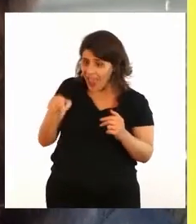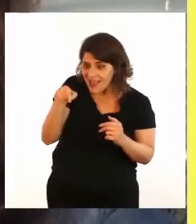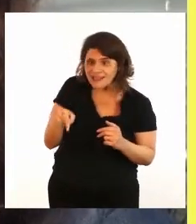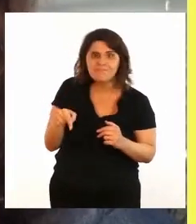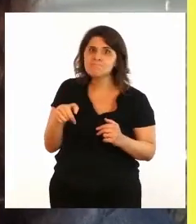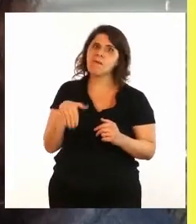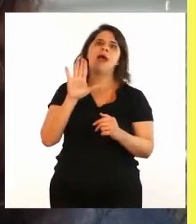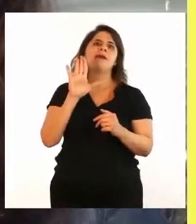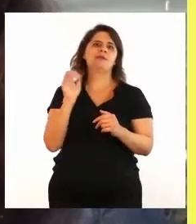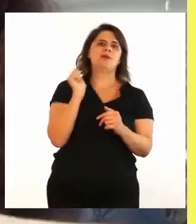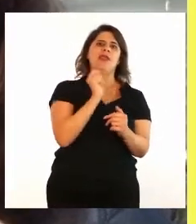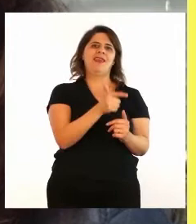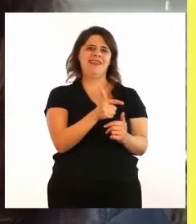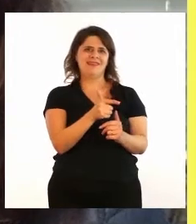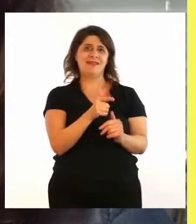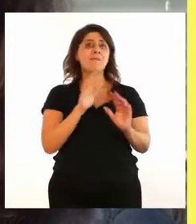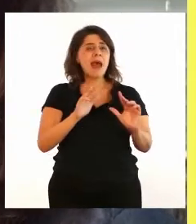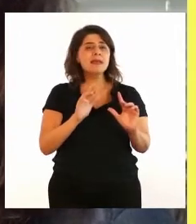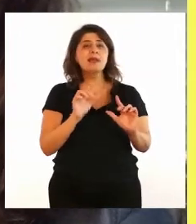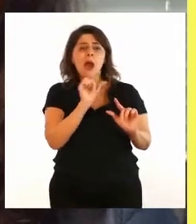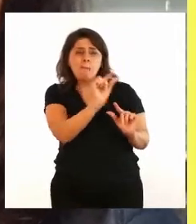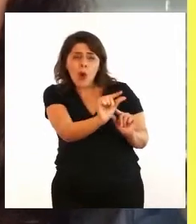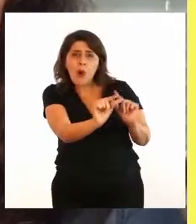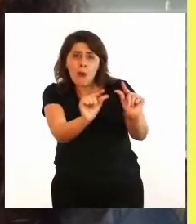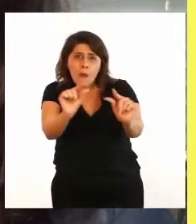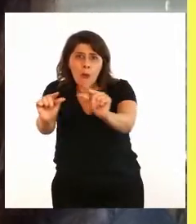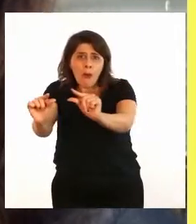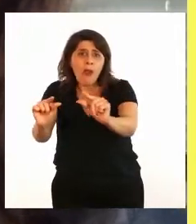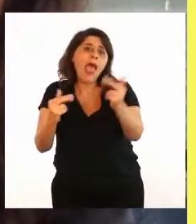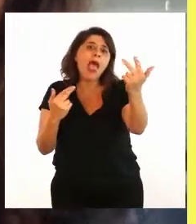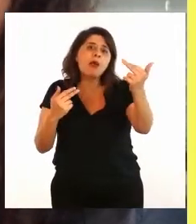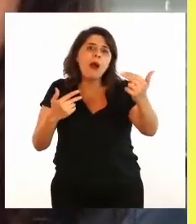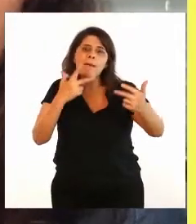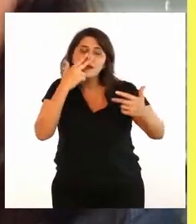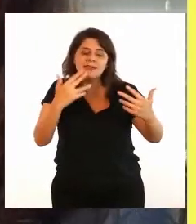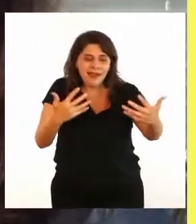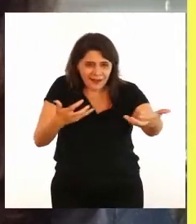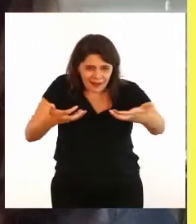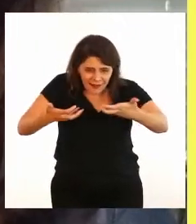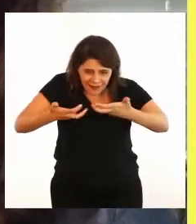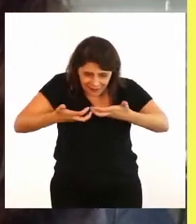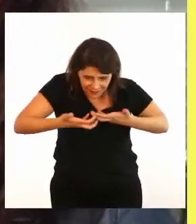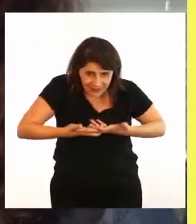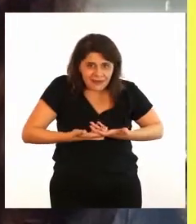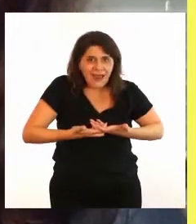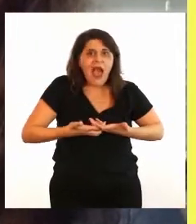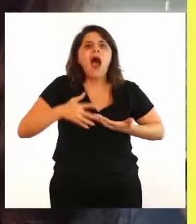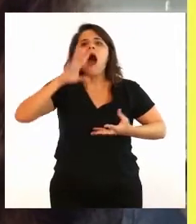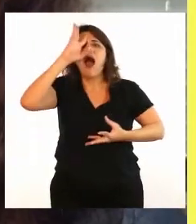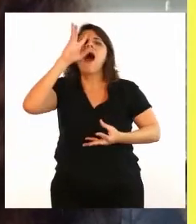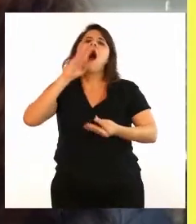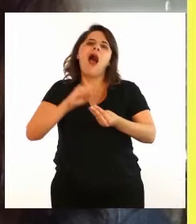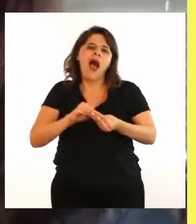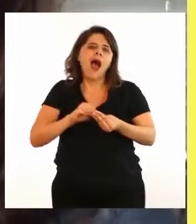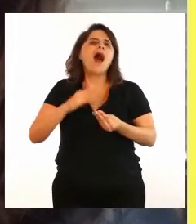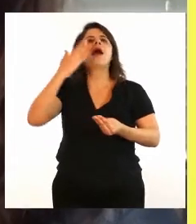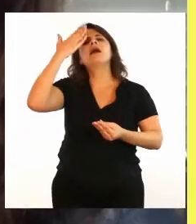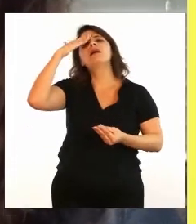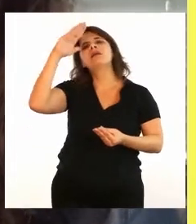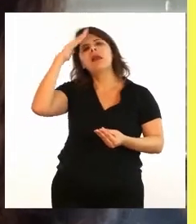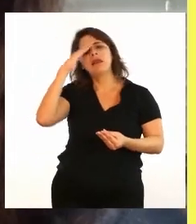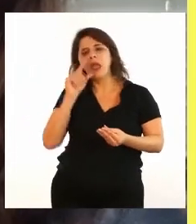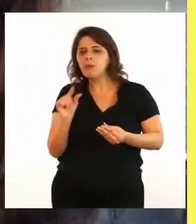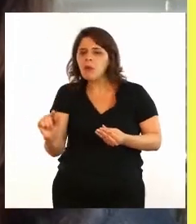mas todos são pecinhas de um quebra-cabeça que, quando a gente montar todo, vai saber a